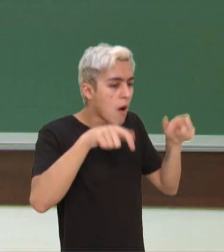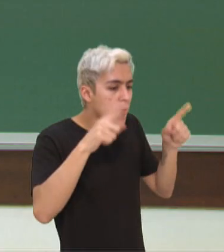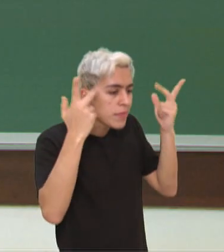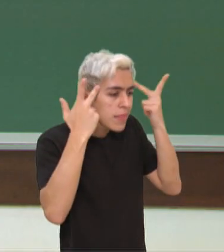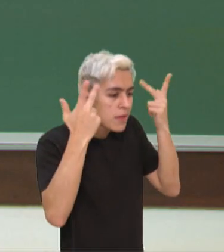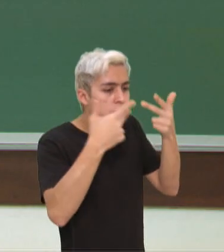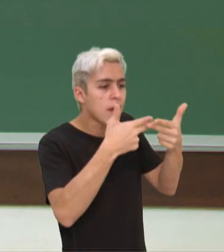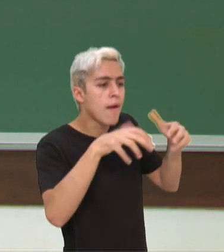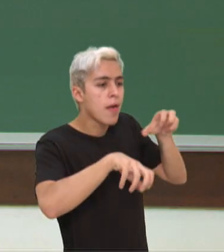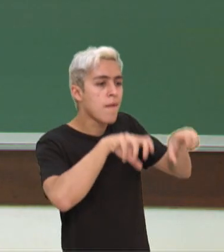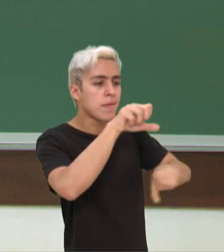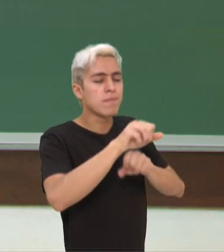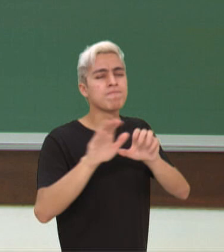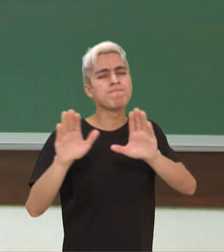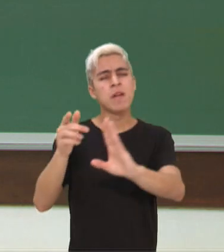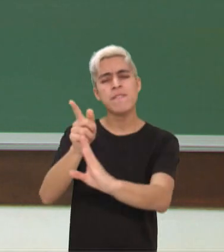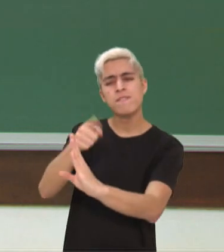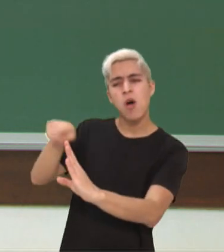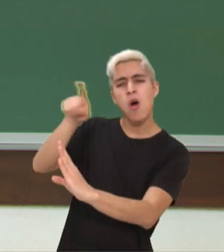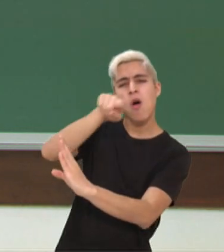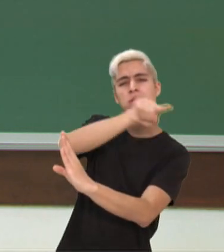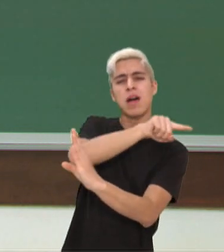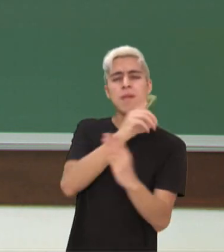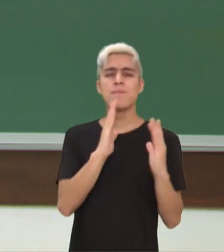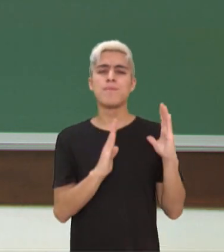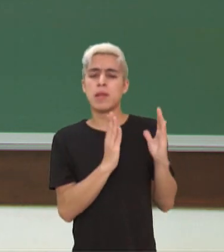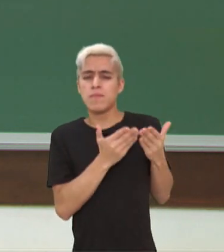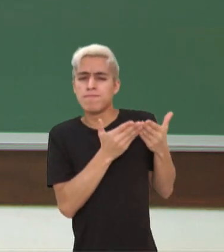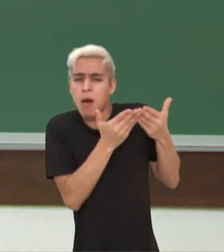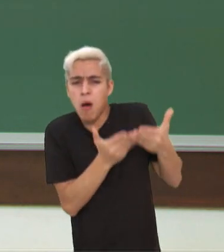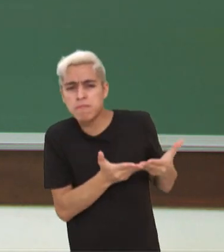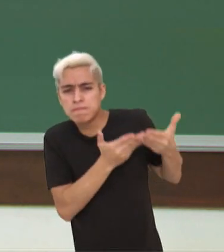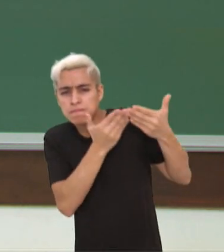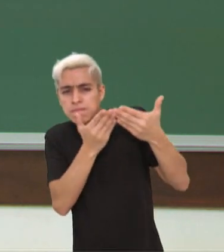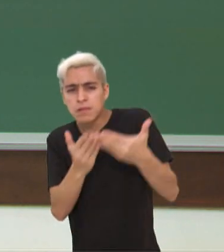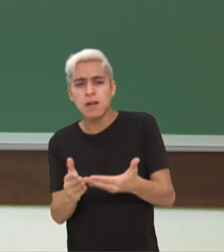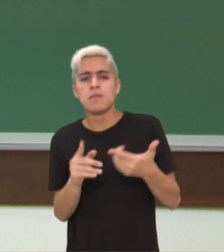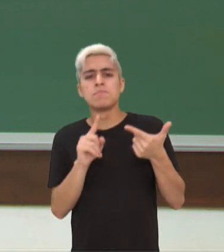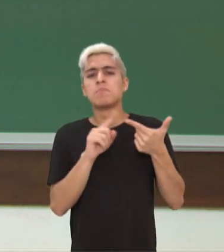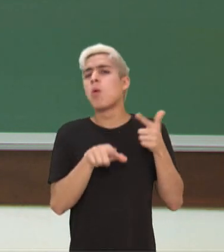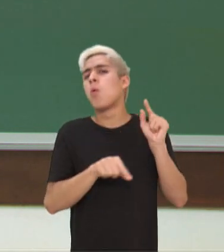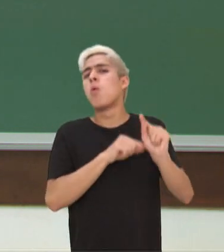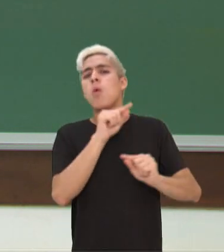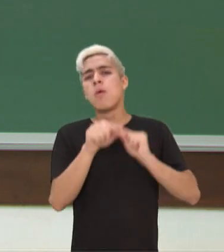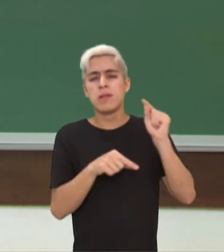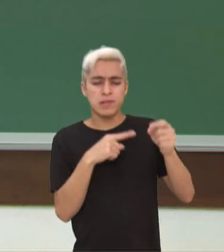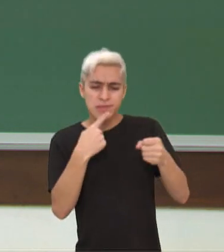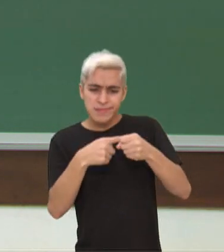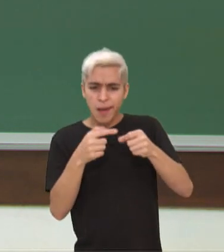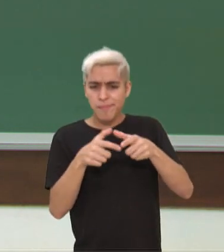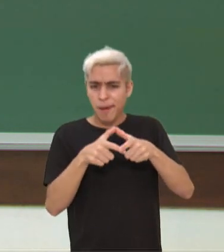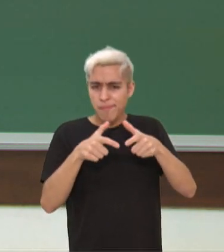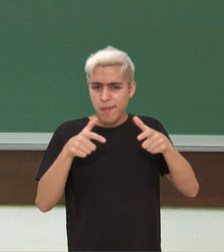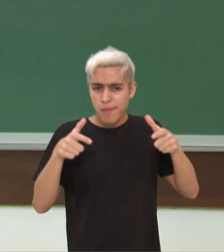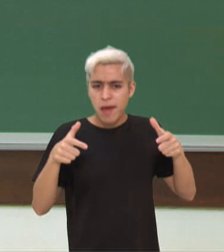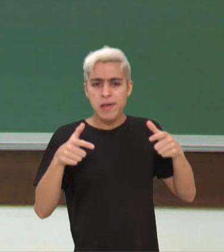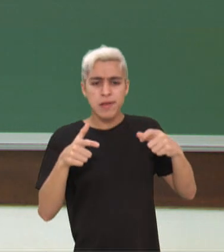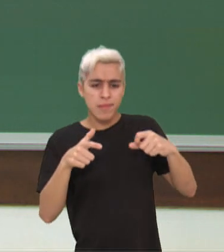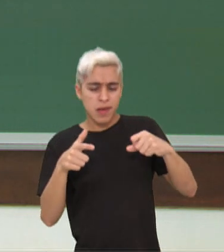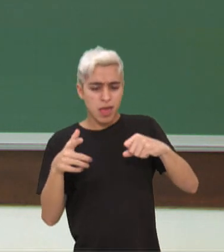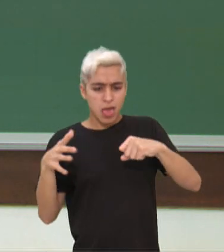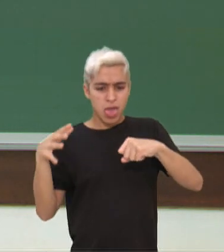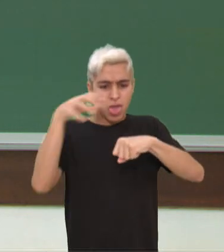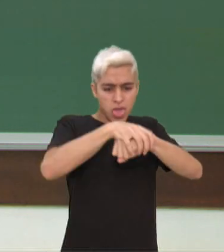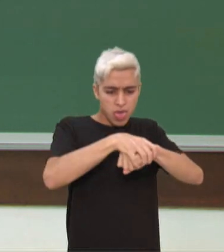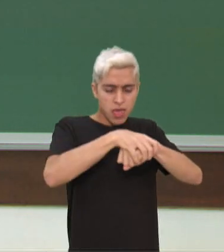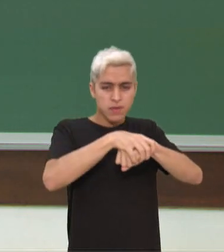um pouquinho lá no período das grandes navegações e depois das metrópoles e colônias. O que, que eles